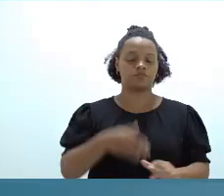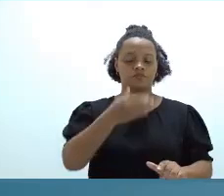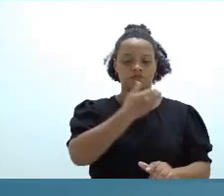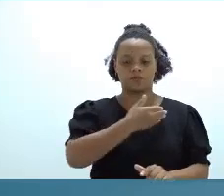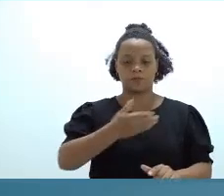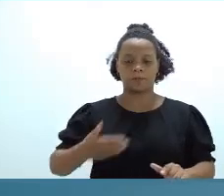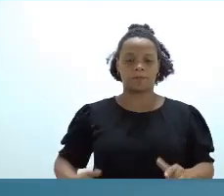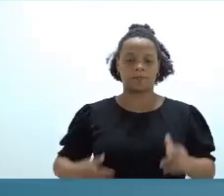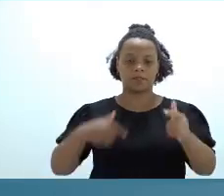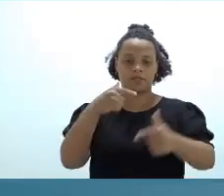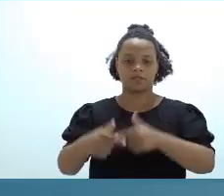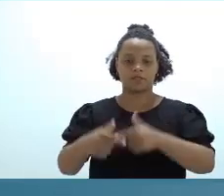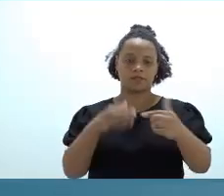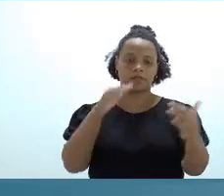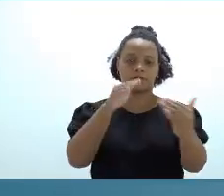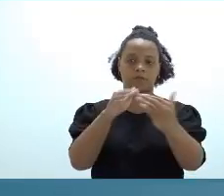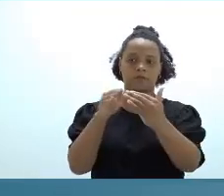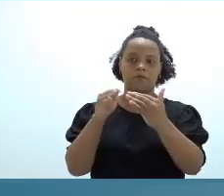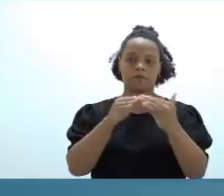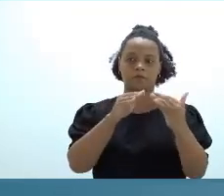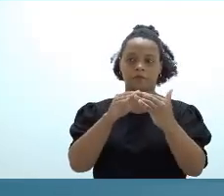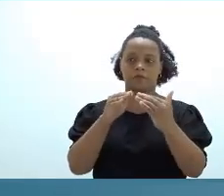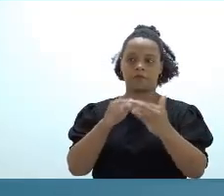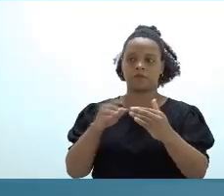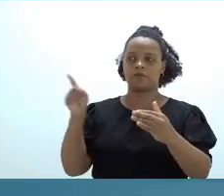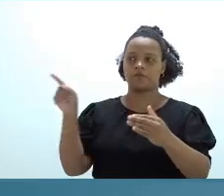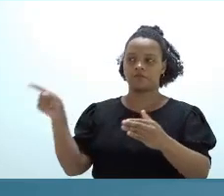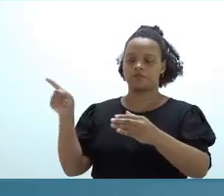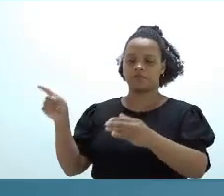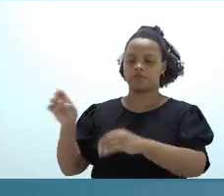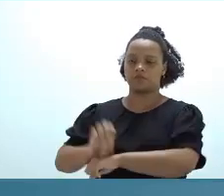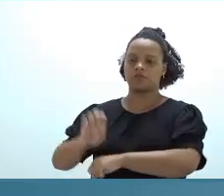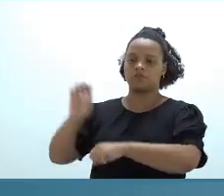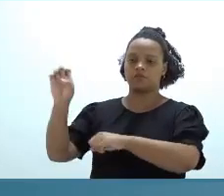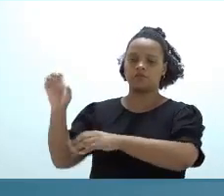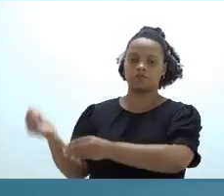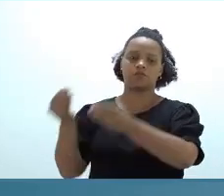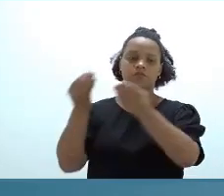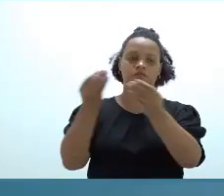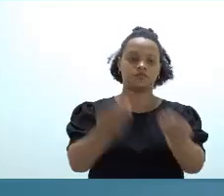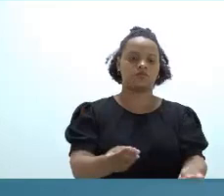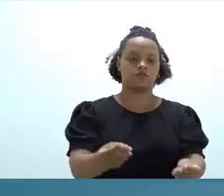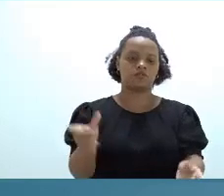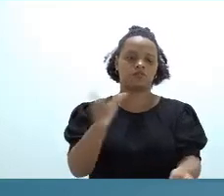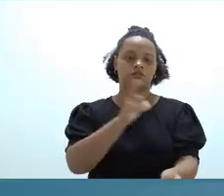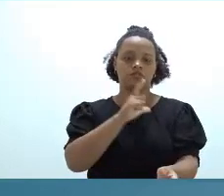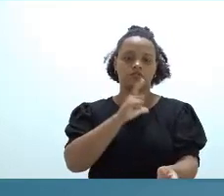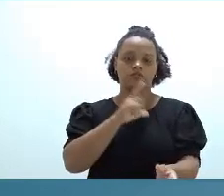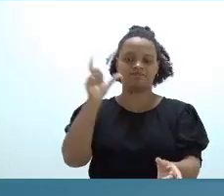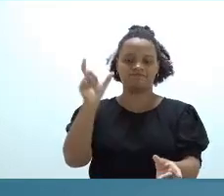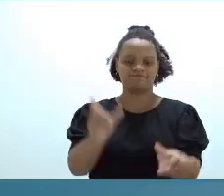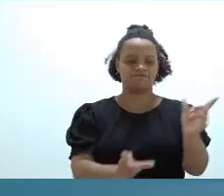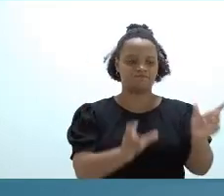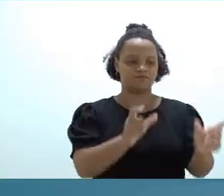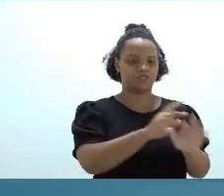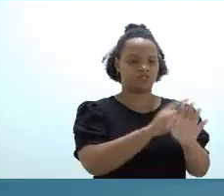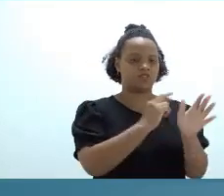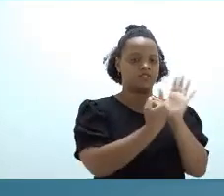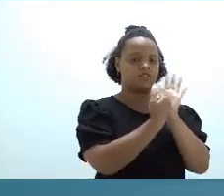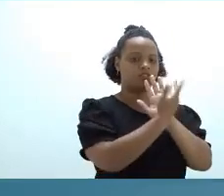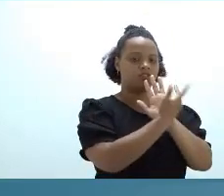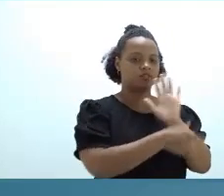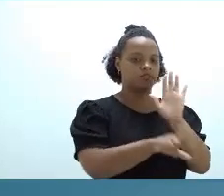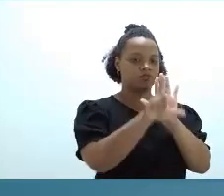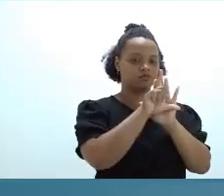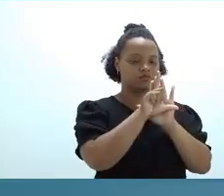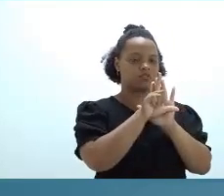serviço público prestado pela concessionária se dá também por parâmetros legais de orientação do regime jurídico de direito